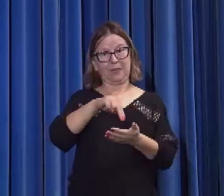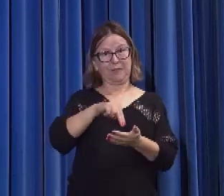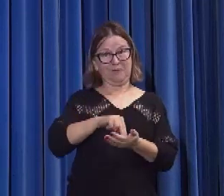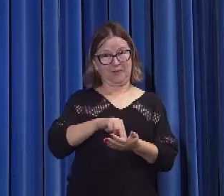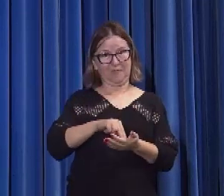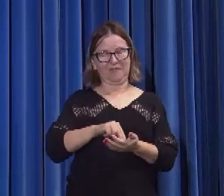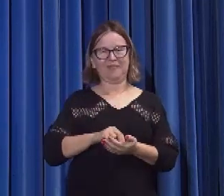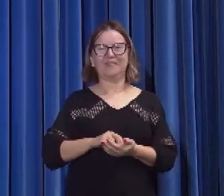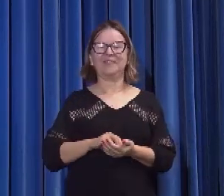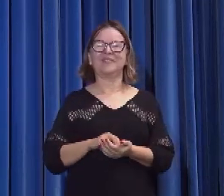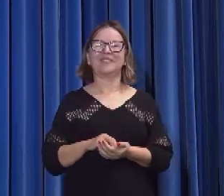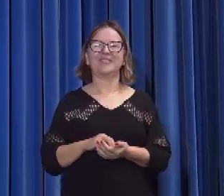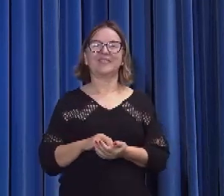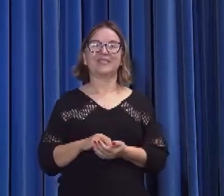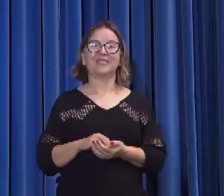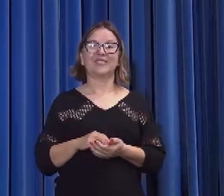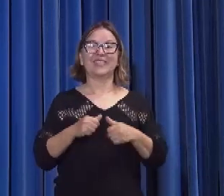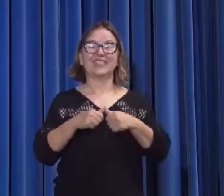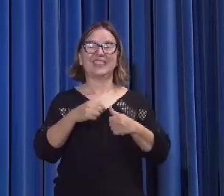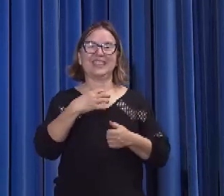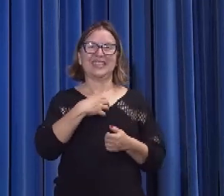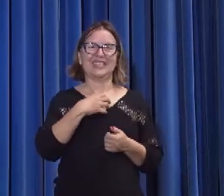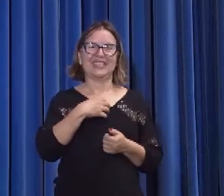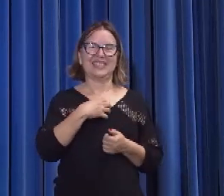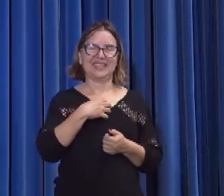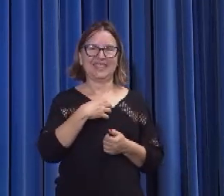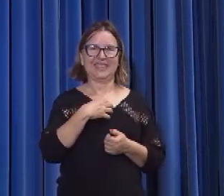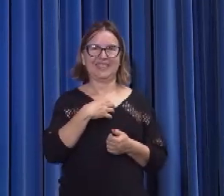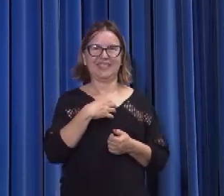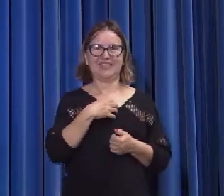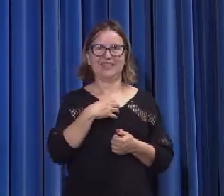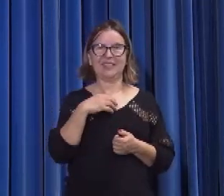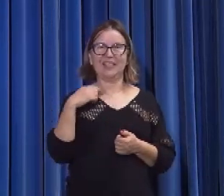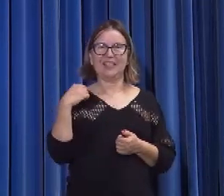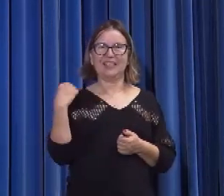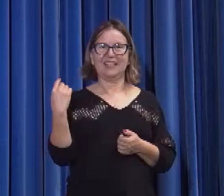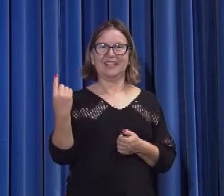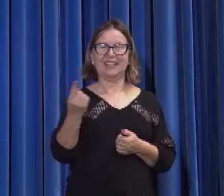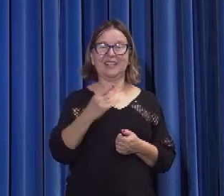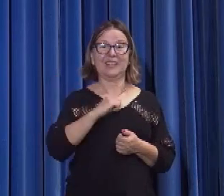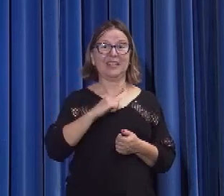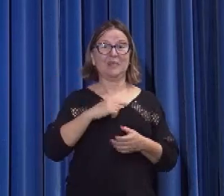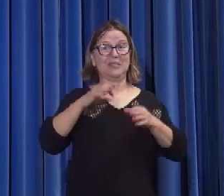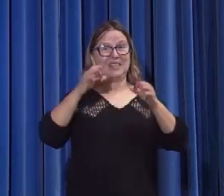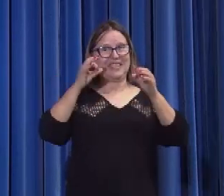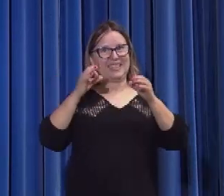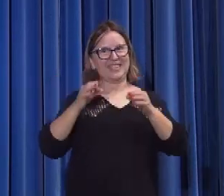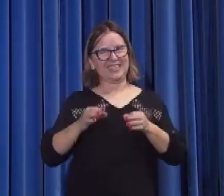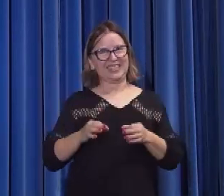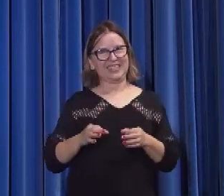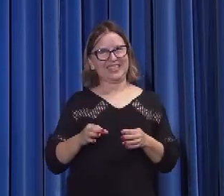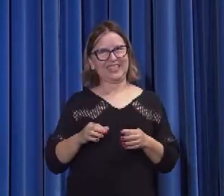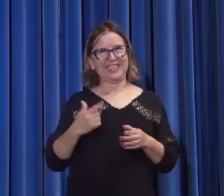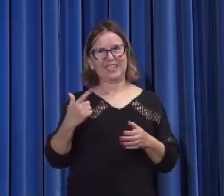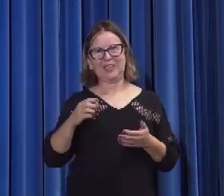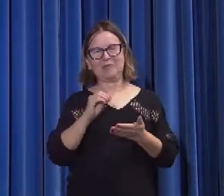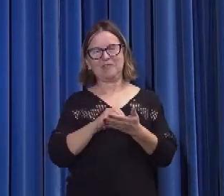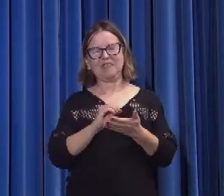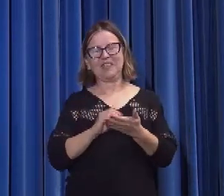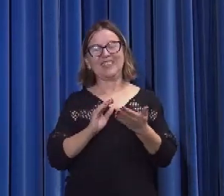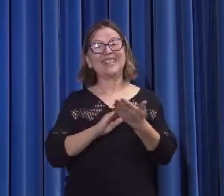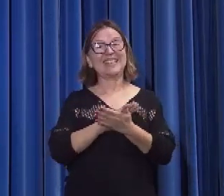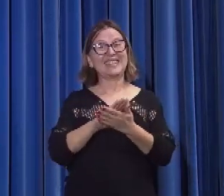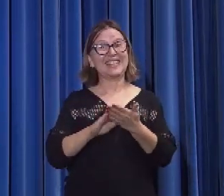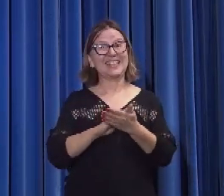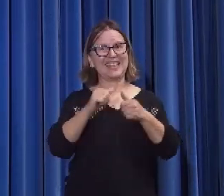murmuração. Dessa maneira, nos assegurado que não teremos falta de nada. Essa é a